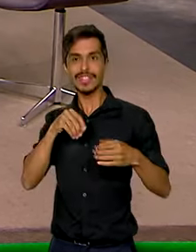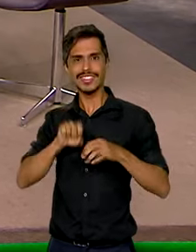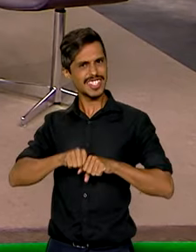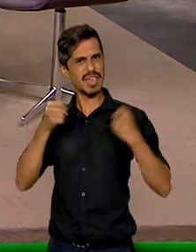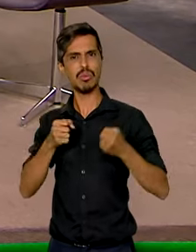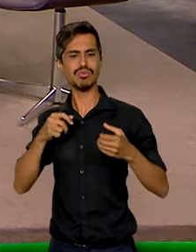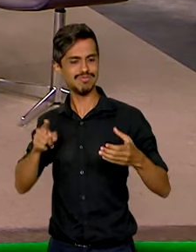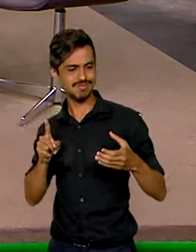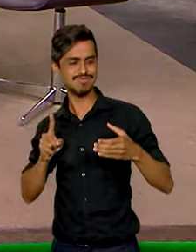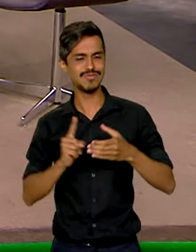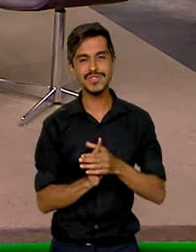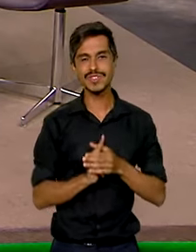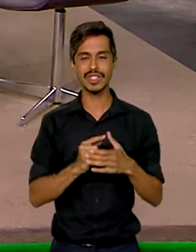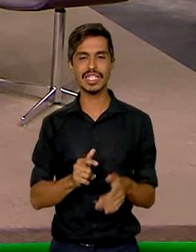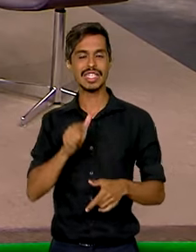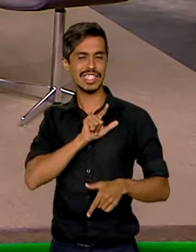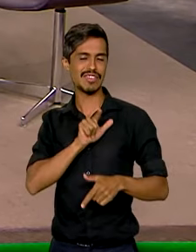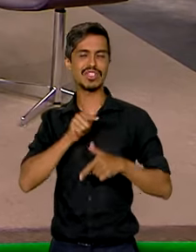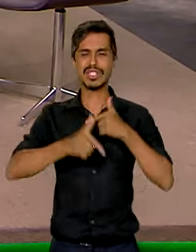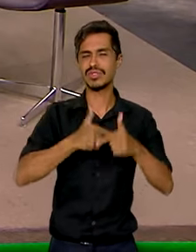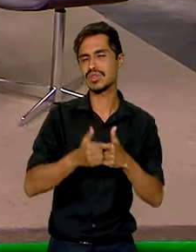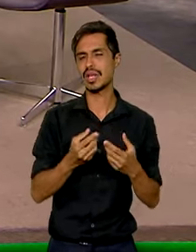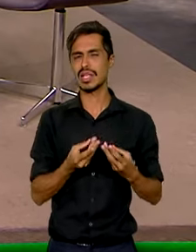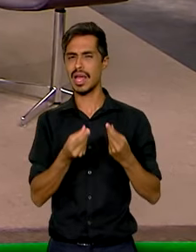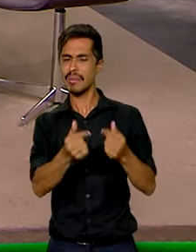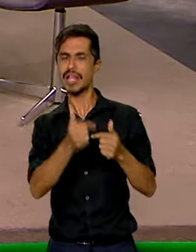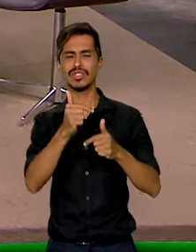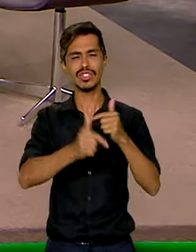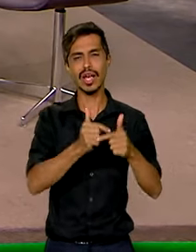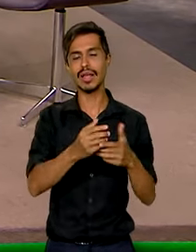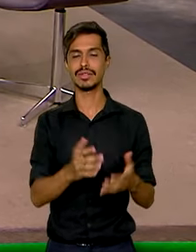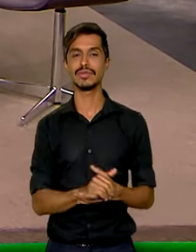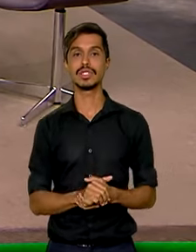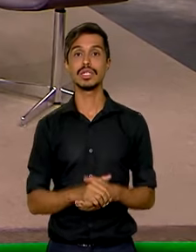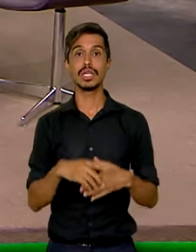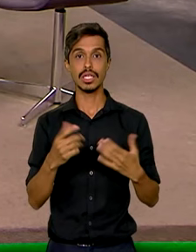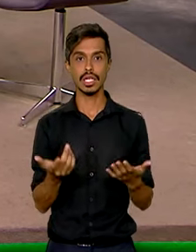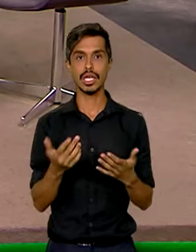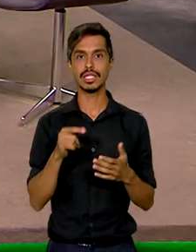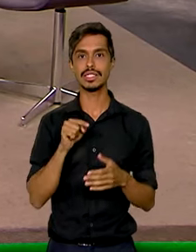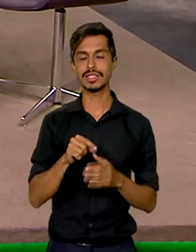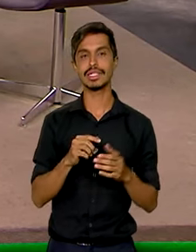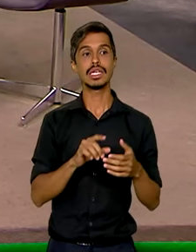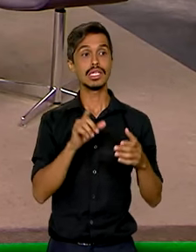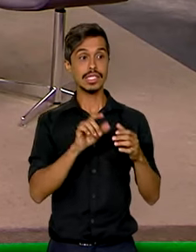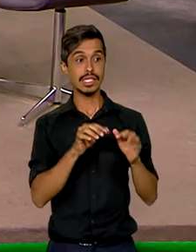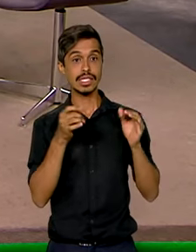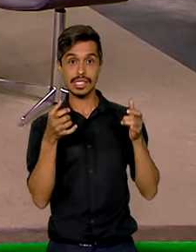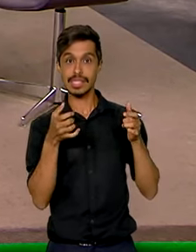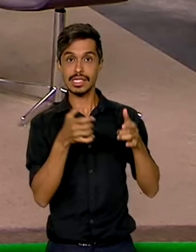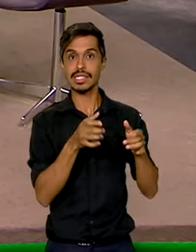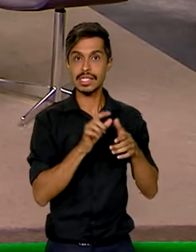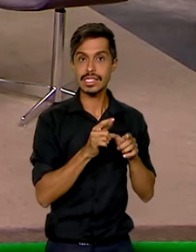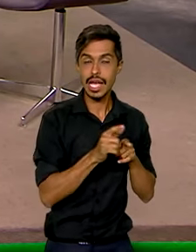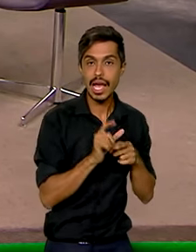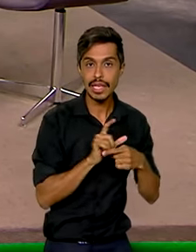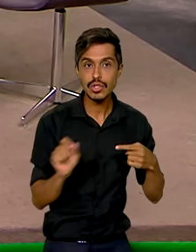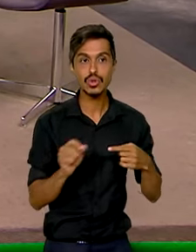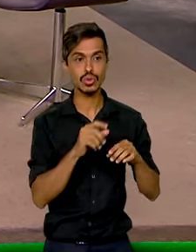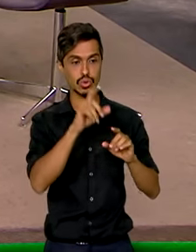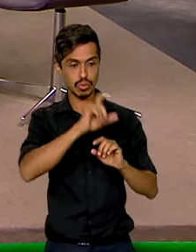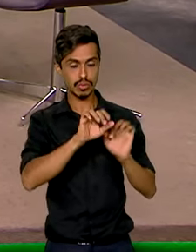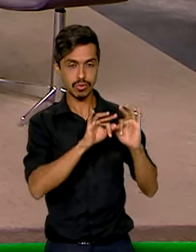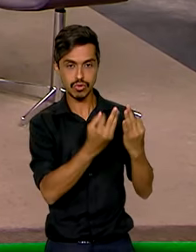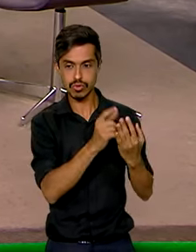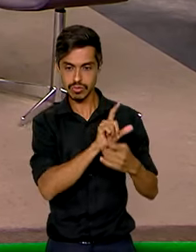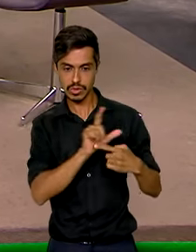geração de emprego, através de qualificação profissional, que saíram do programa, sabe, que provavelmente através